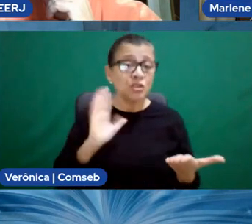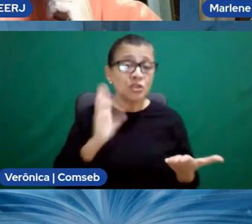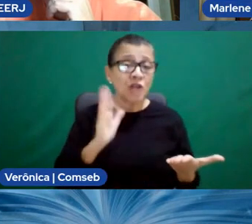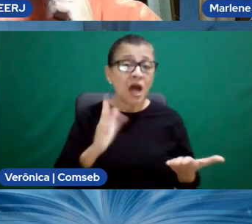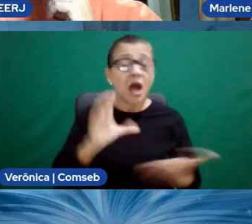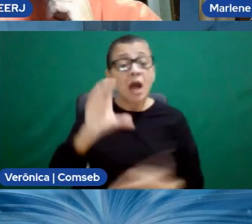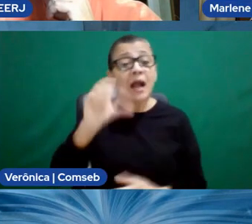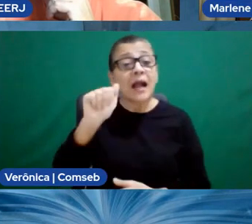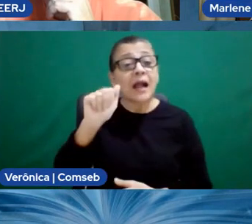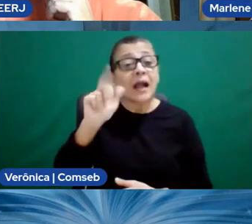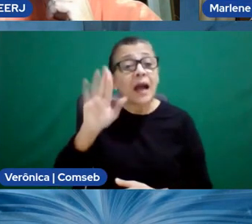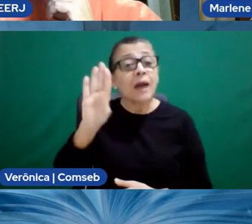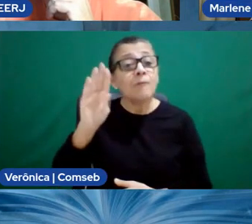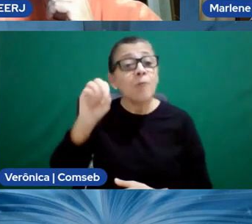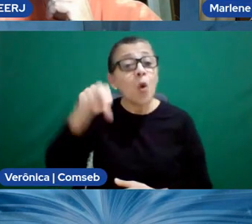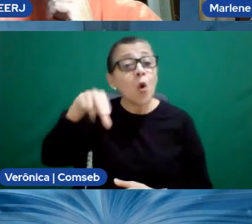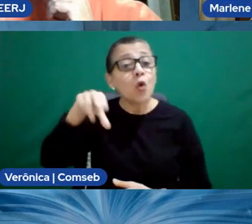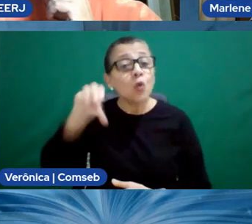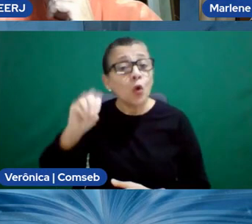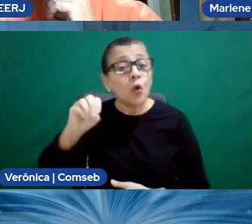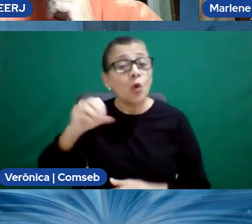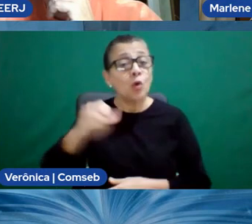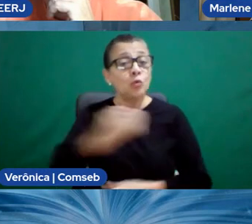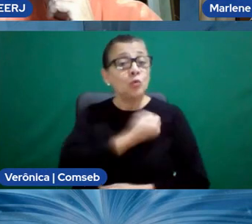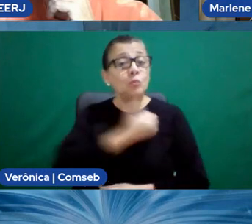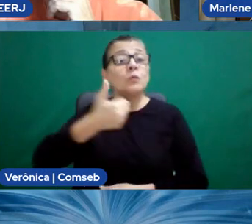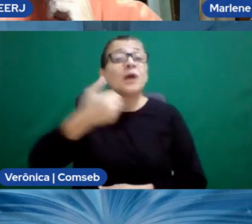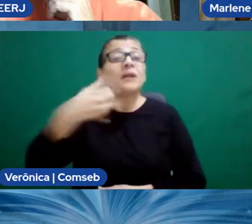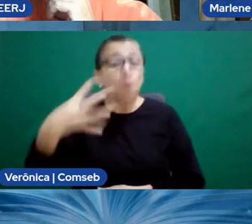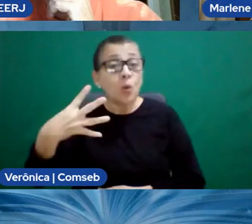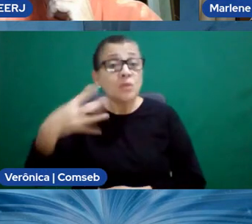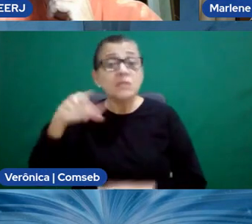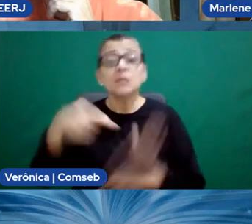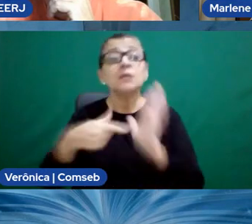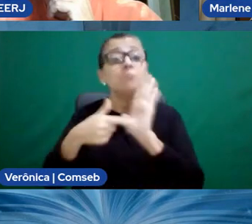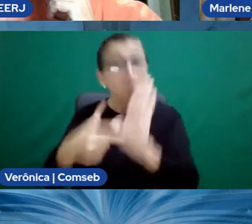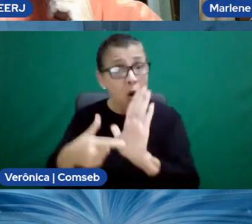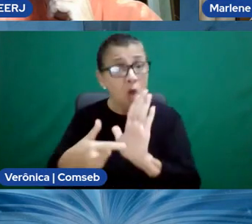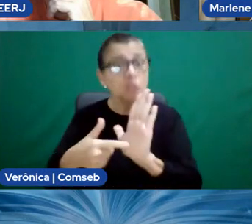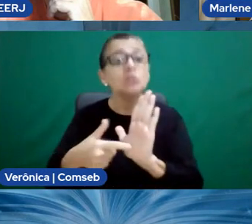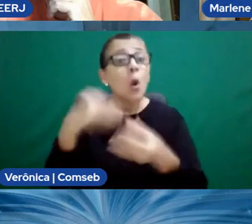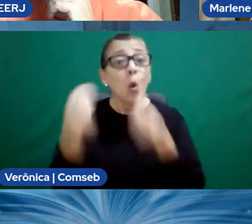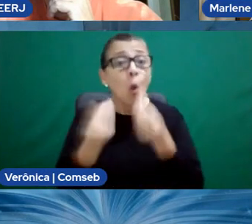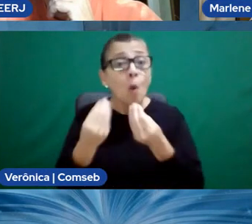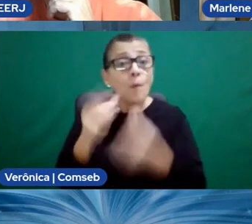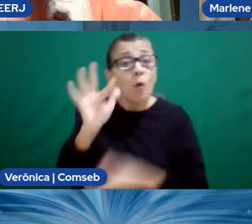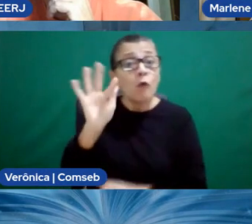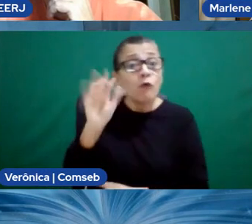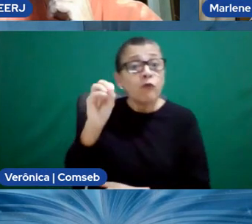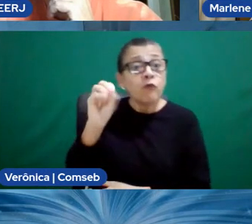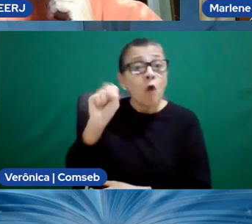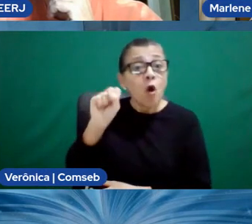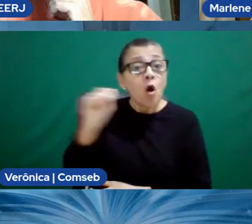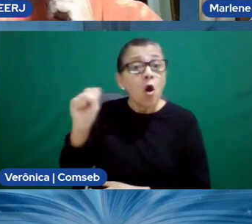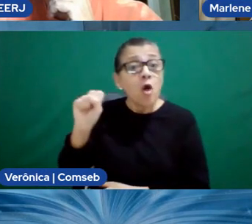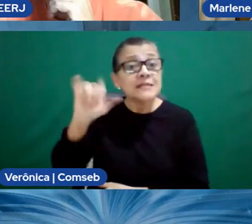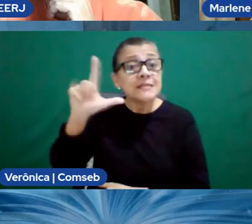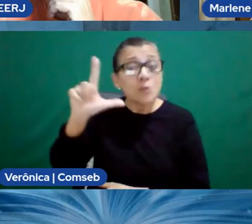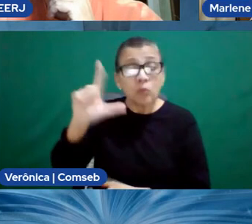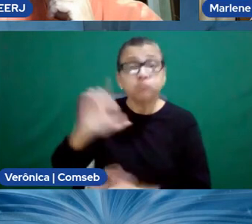carbono 14, que temos uma datação precisa dos fósseis. Então fica um pouco